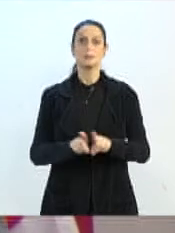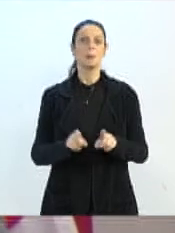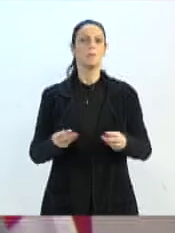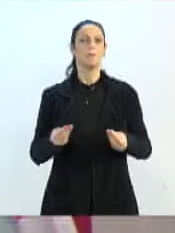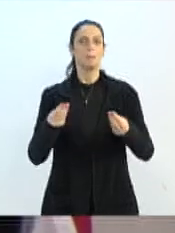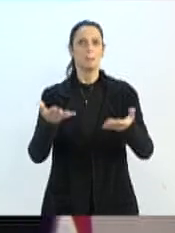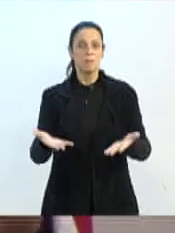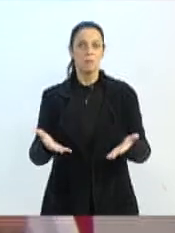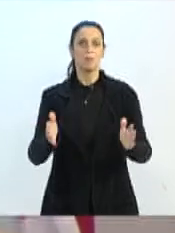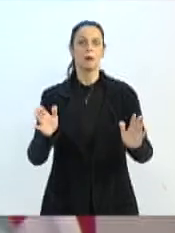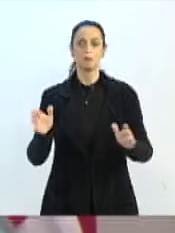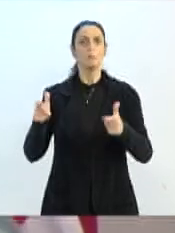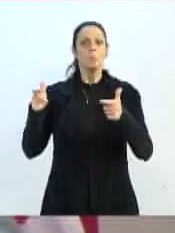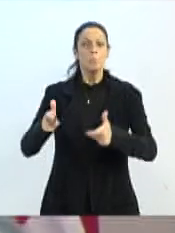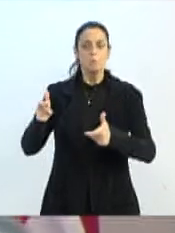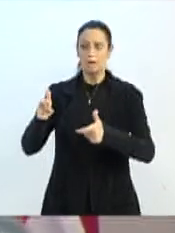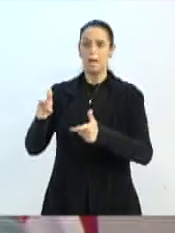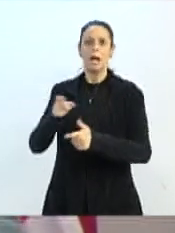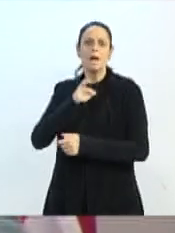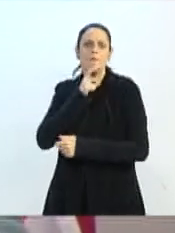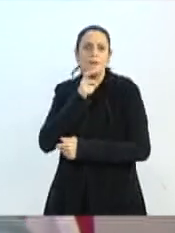câmeras frias, né, para